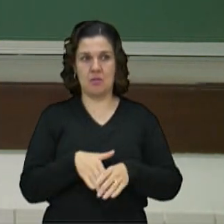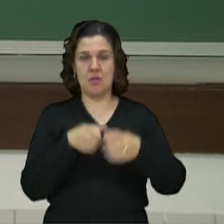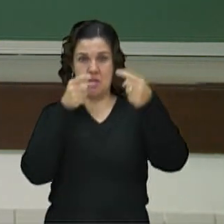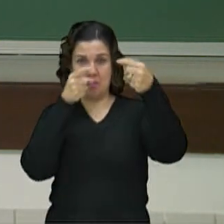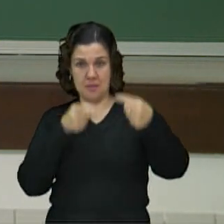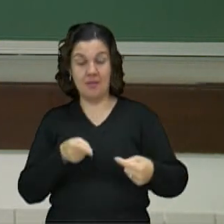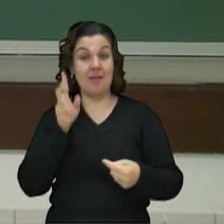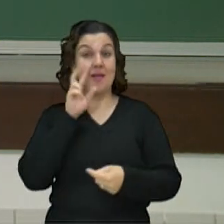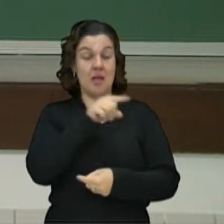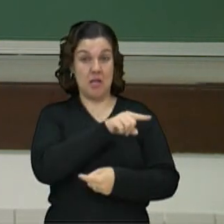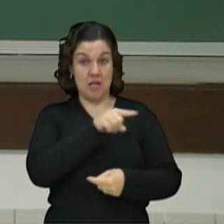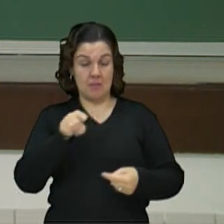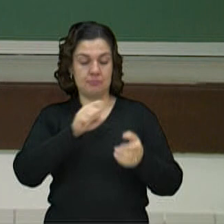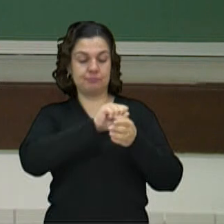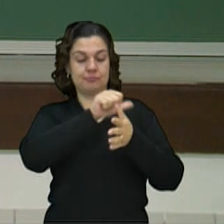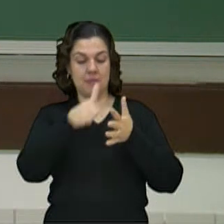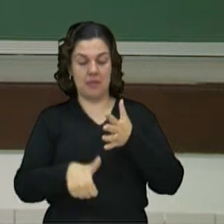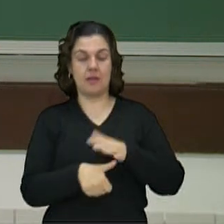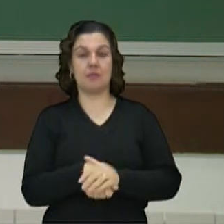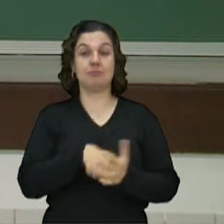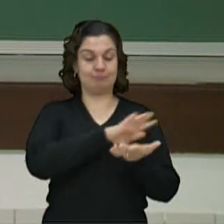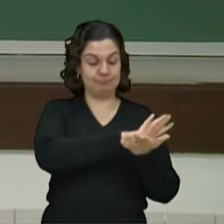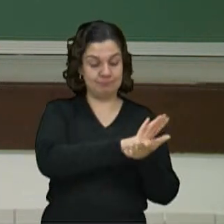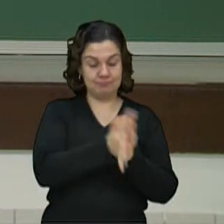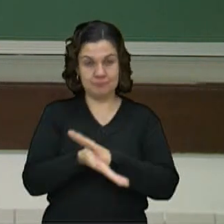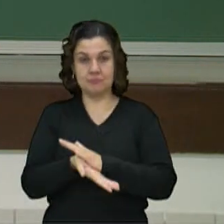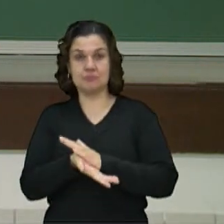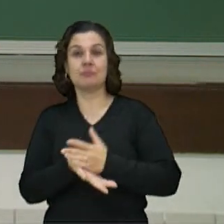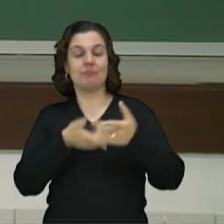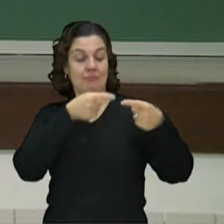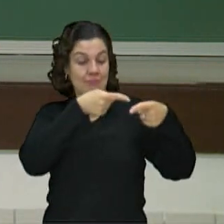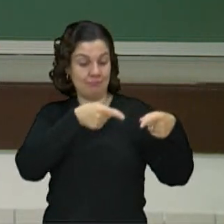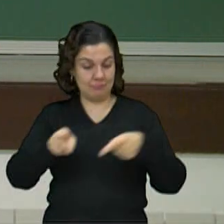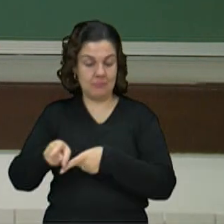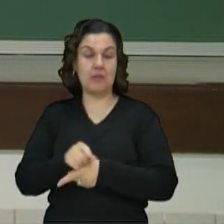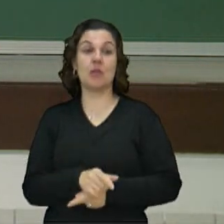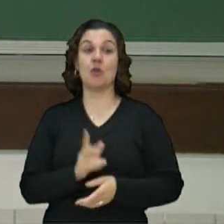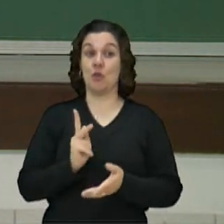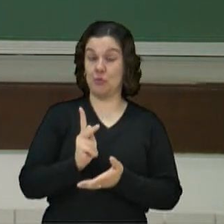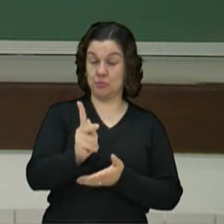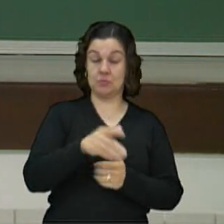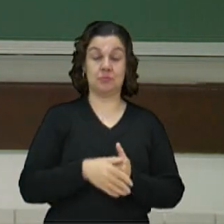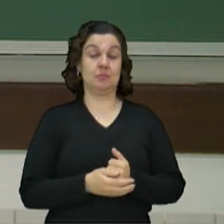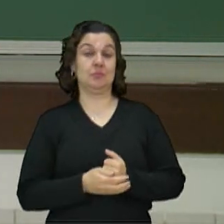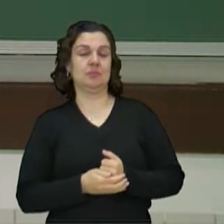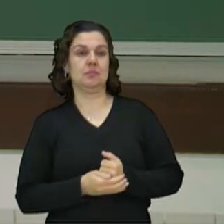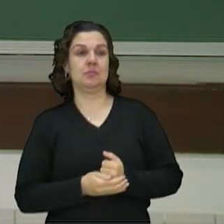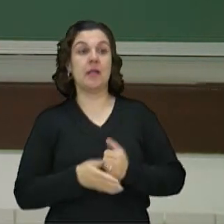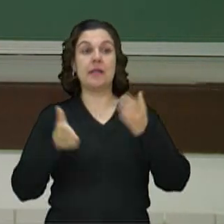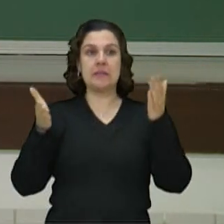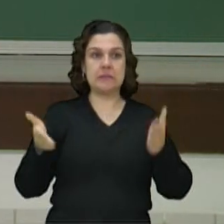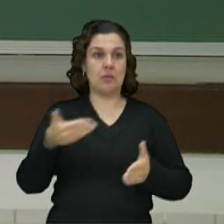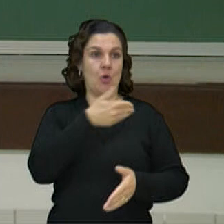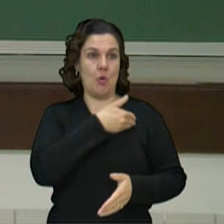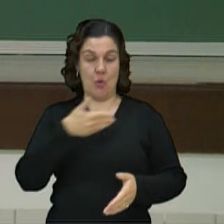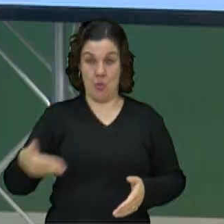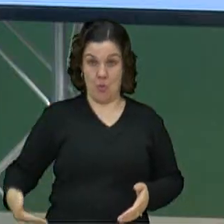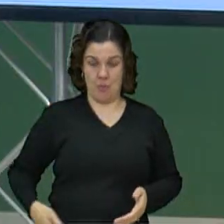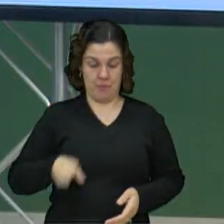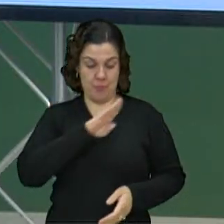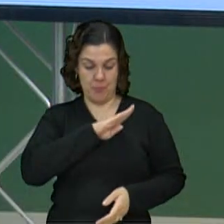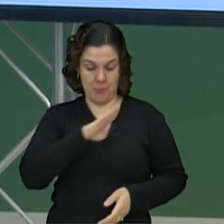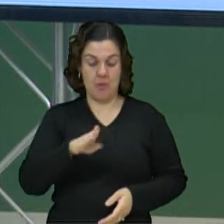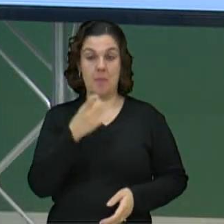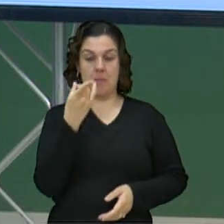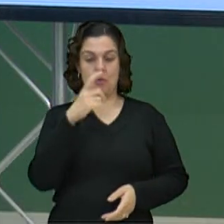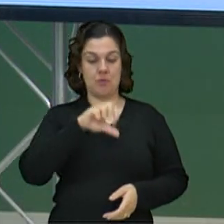adversários, lembre uma das características, aniquilar os adversários. Continuando, no governo de Mussolini, que durou